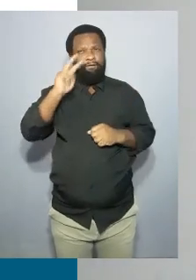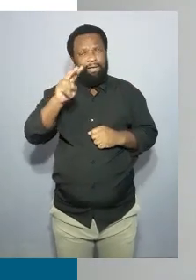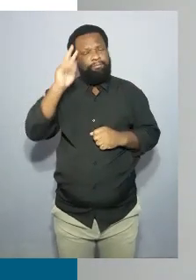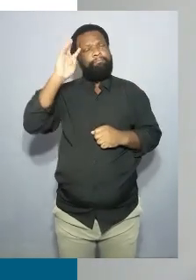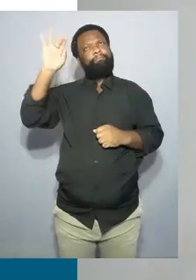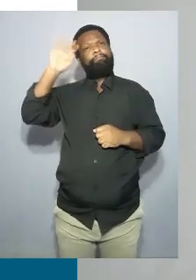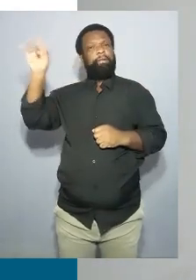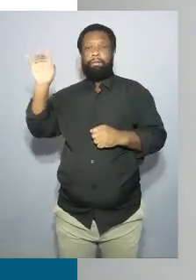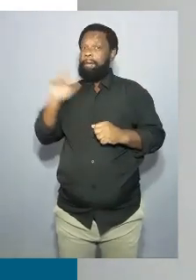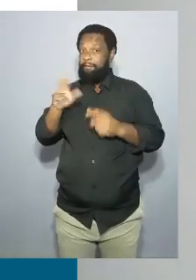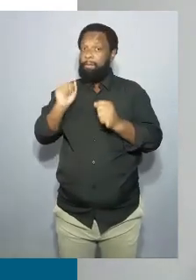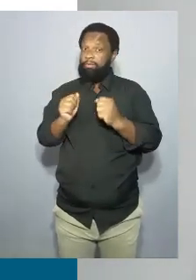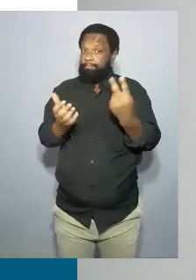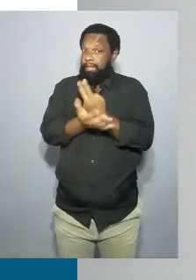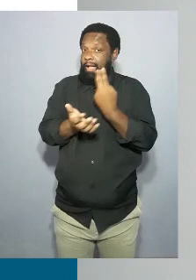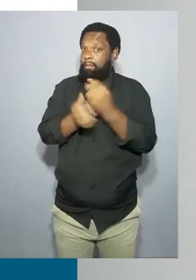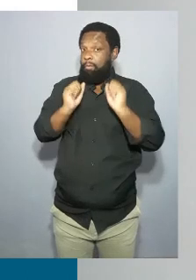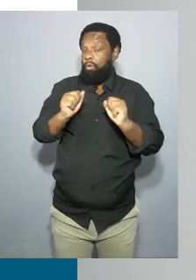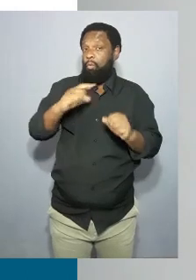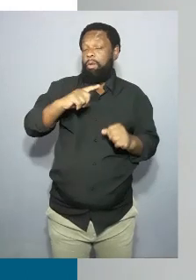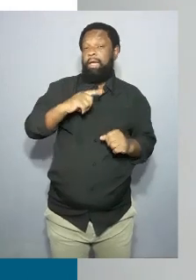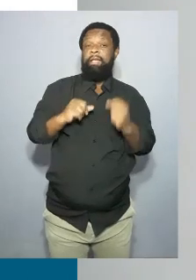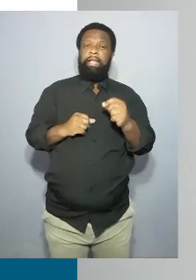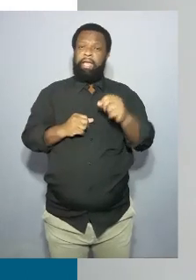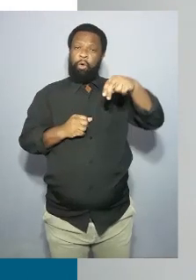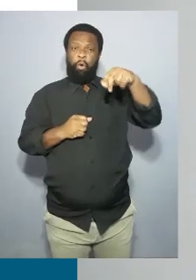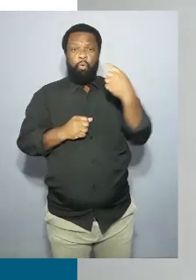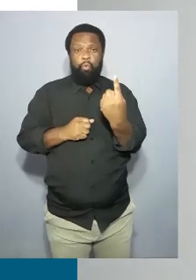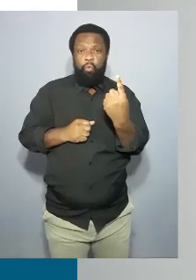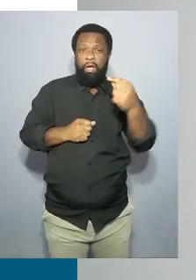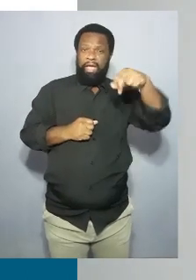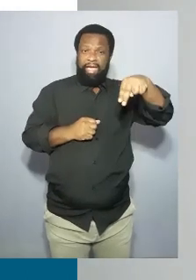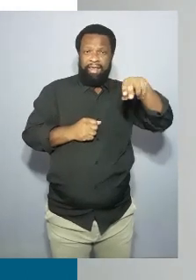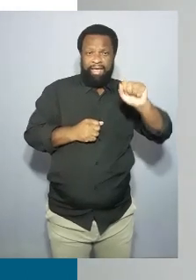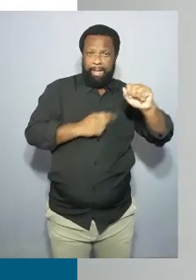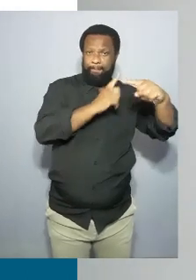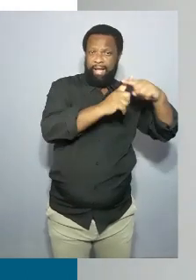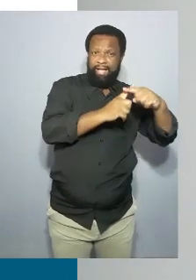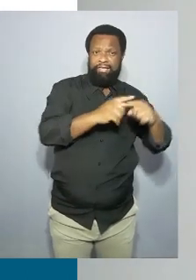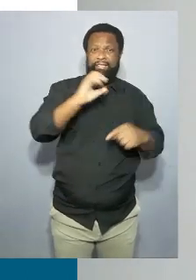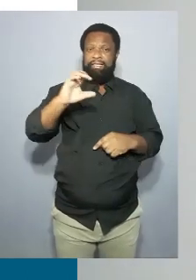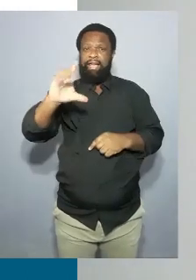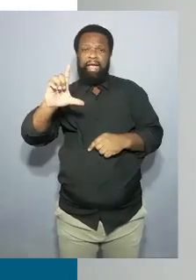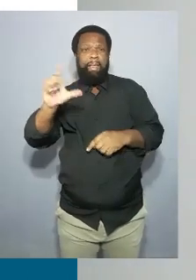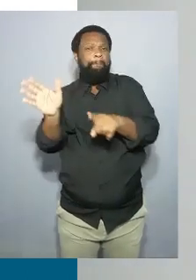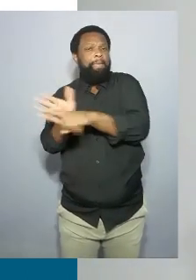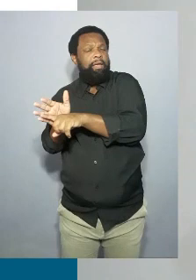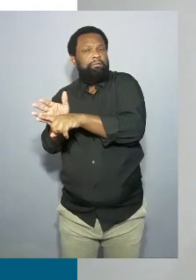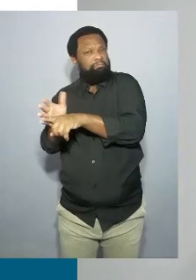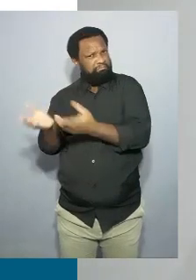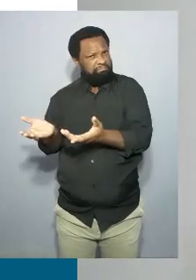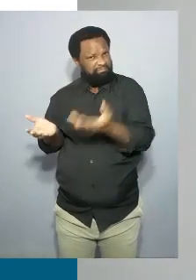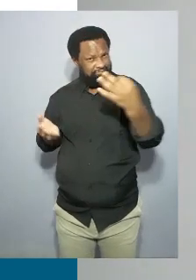imaginar de uma forma errada que existe um Na+ e um Cl-, mas na verdade isso daqui é